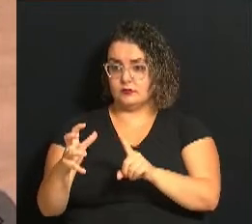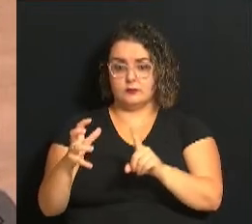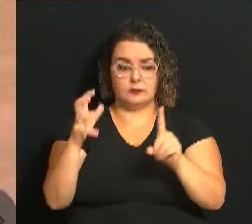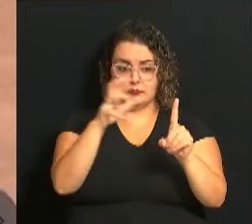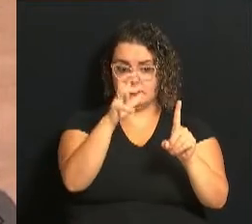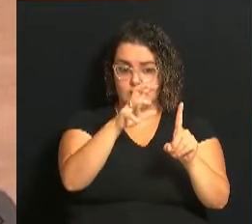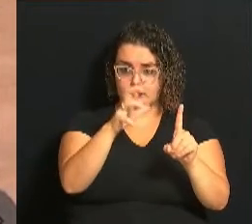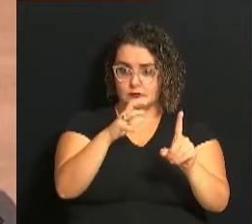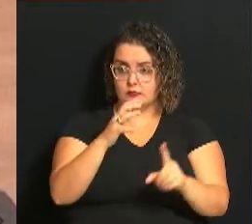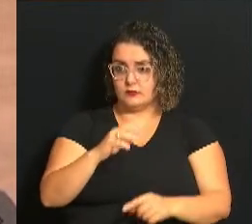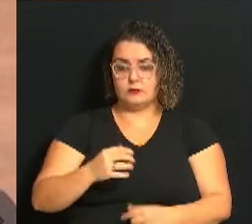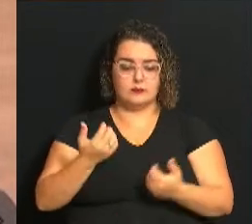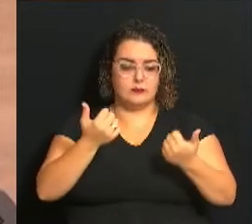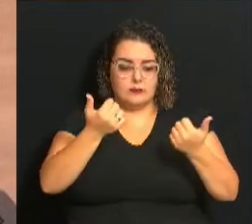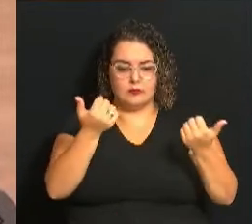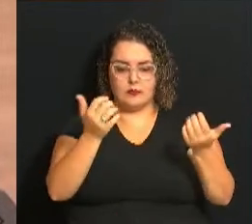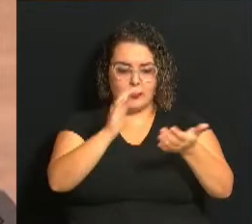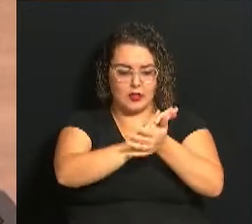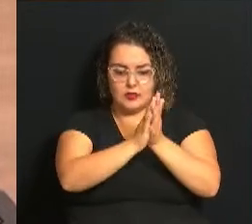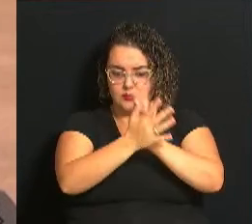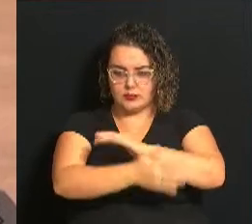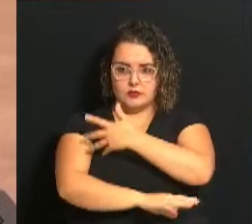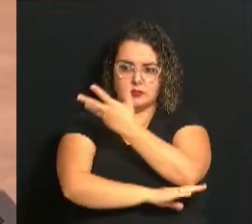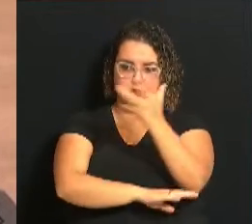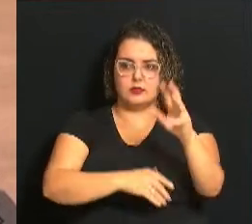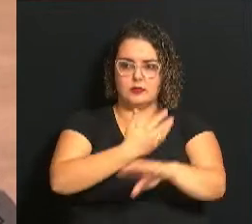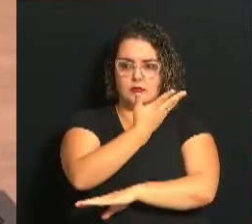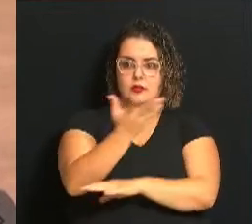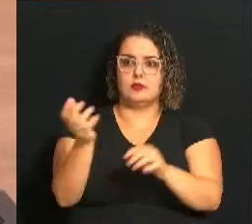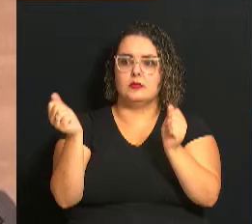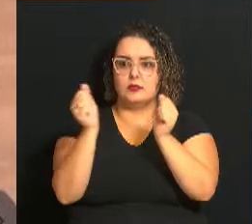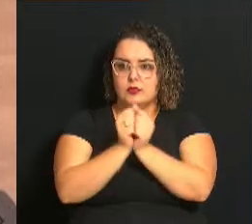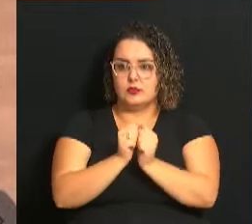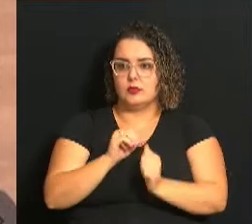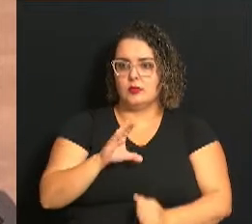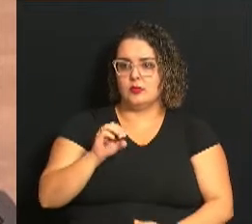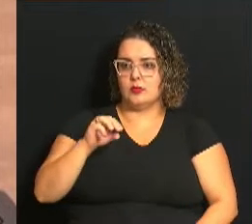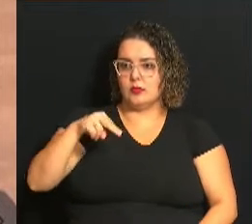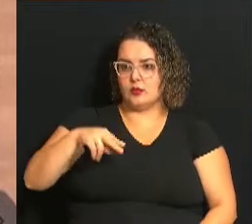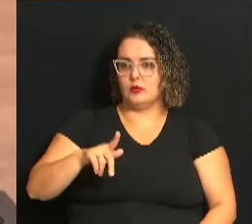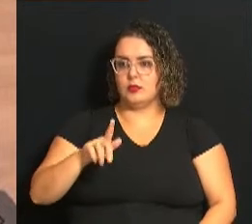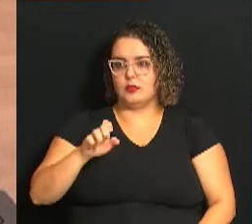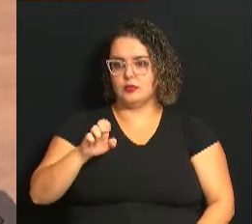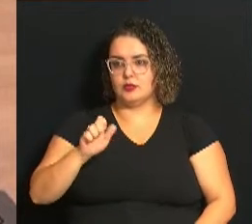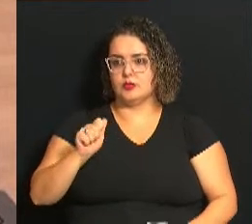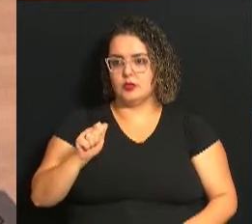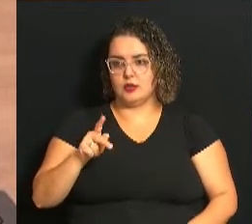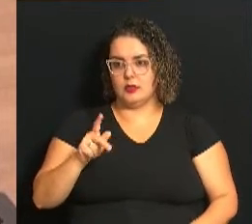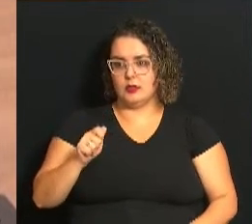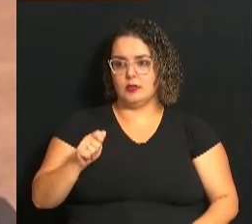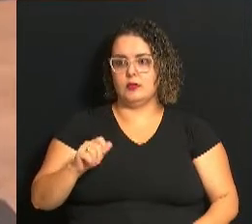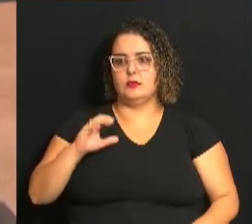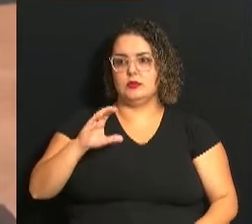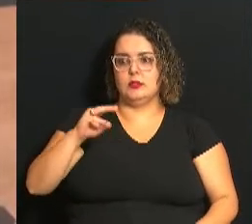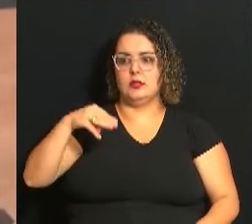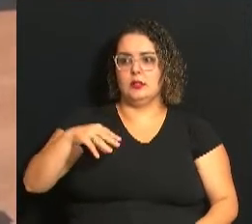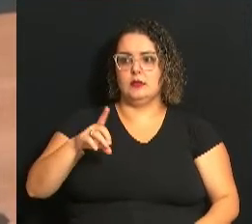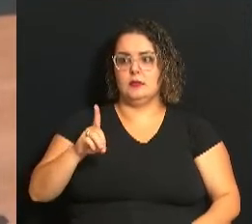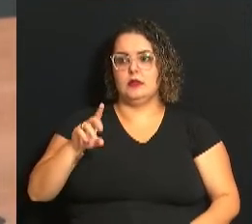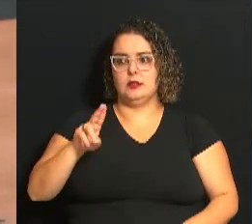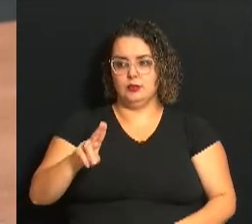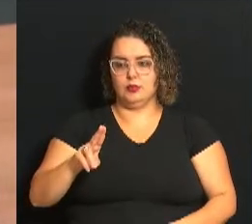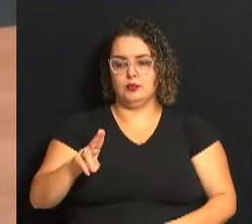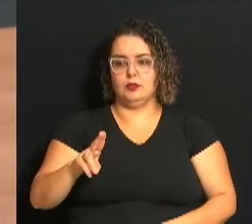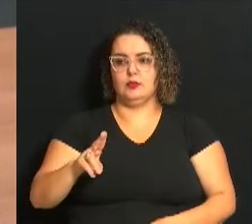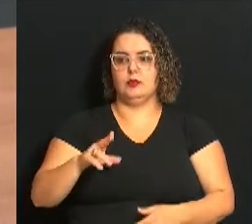Pelo contrário, isso foi construído em conjunto com o CONGEAPA, né, com o CMDU, a qual é o Conselho de Desenvolvimento Urbano.